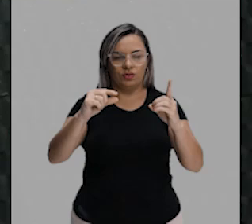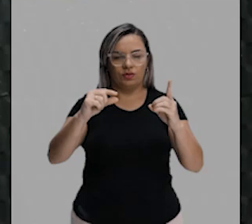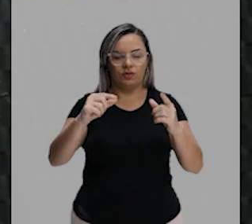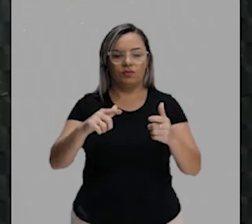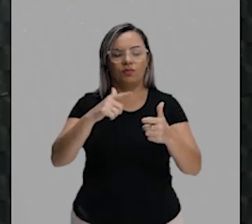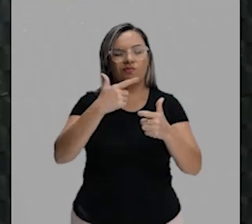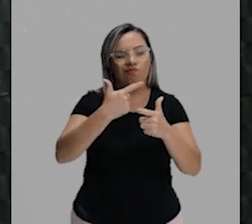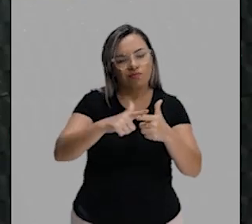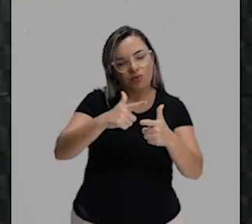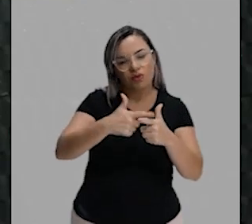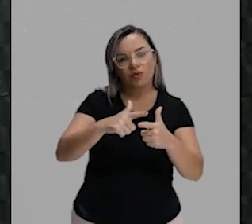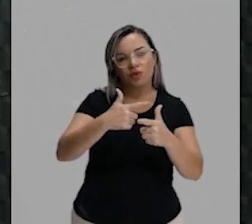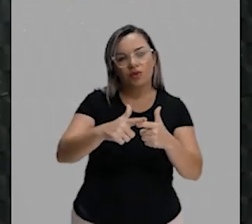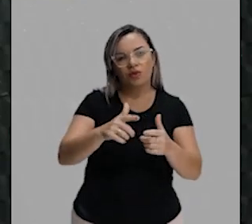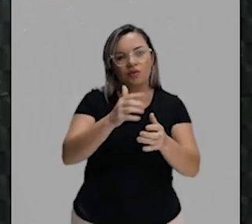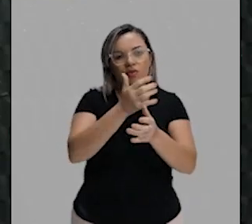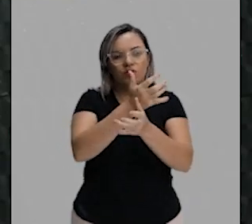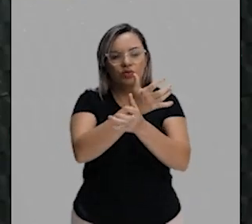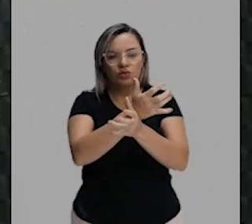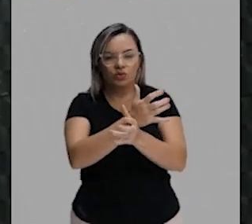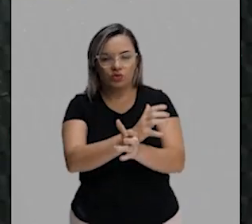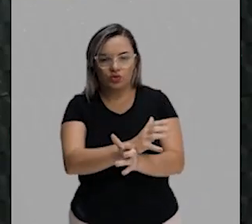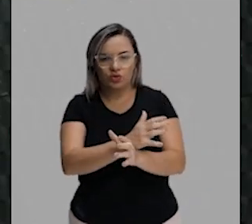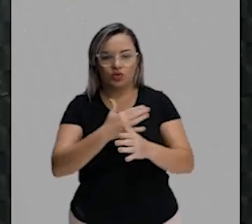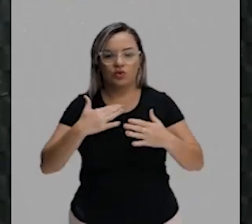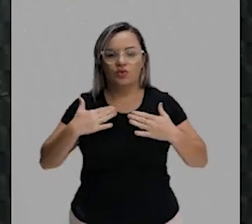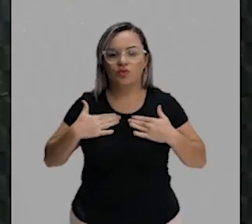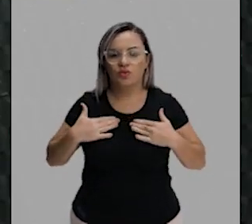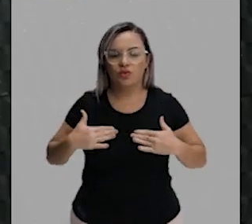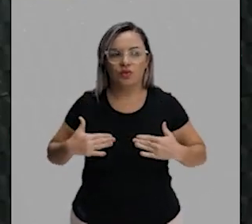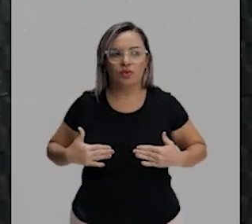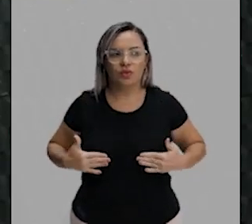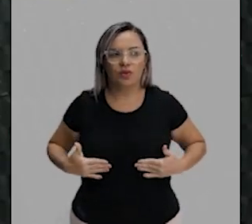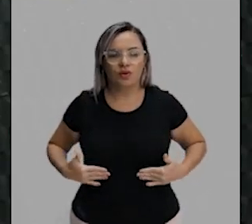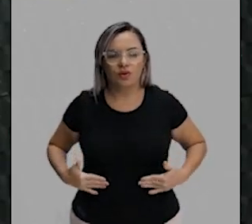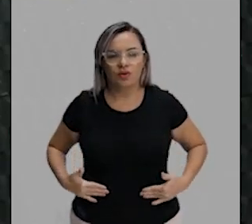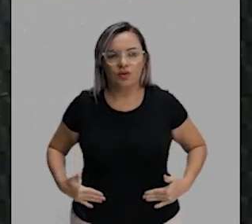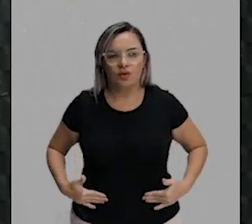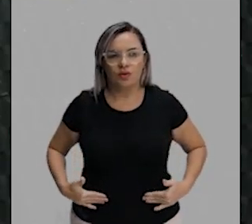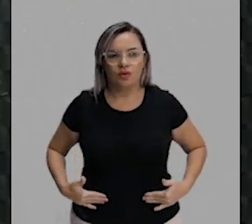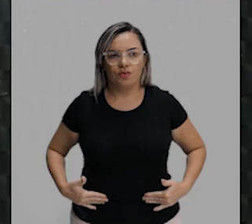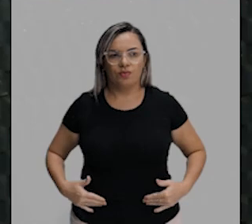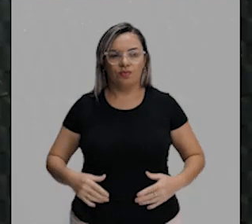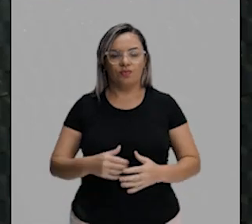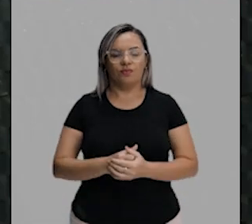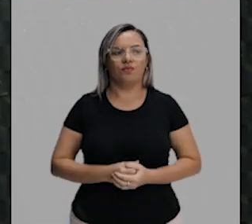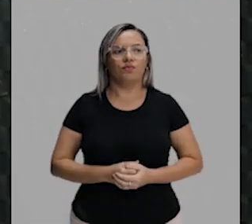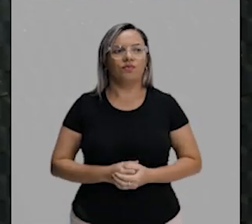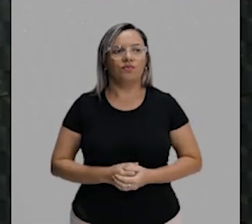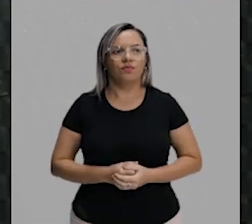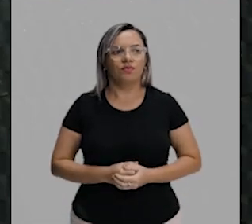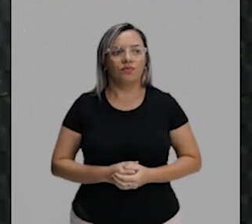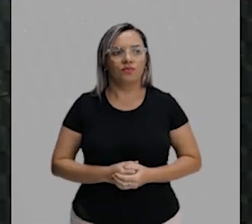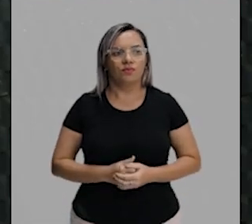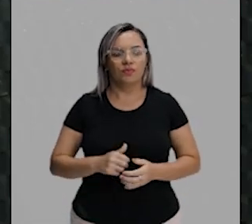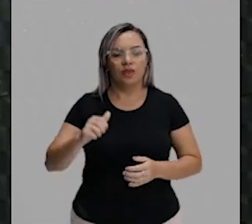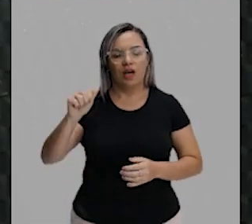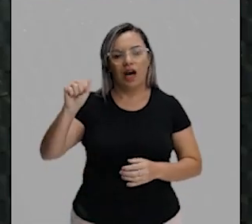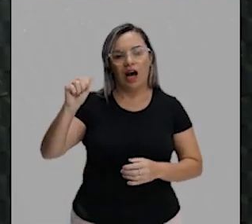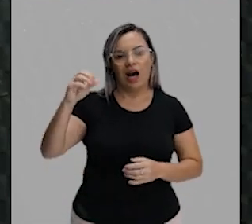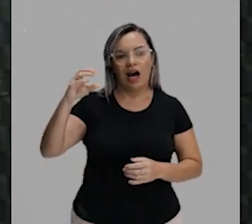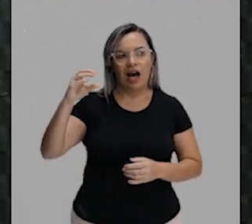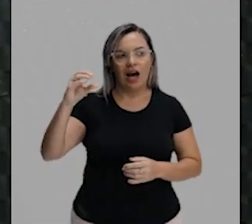apresentar este tipo de nanismo, ou seja, vai ser um indivíduo acondroplásico. Então, o indivíduo aqui ele vai